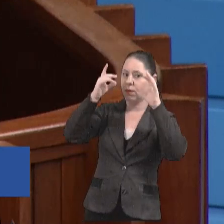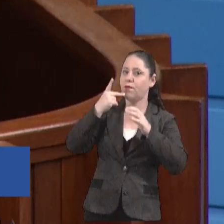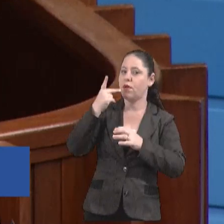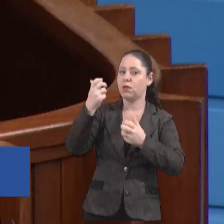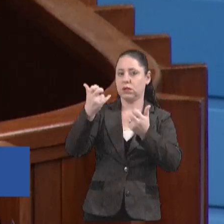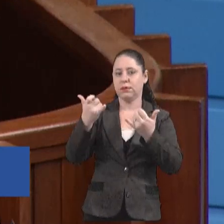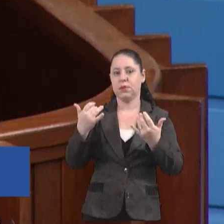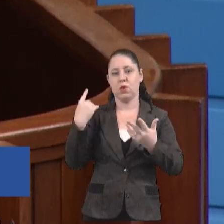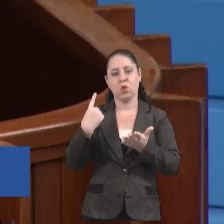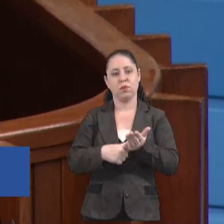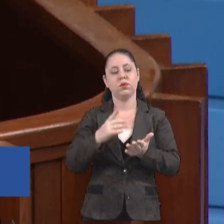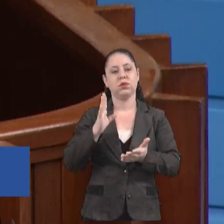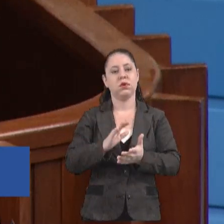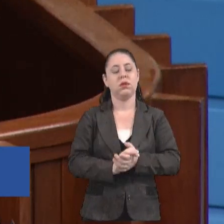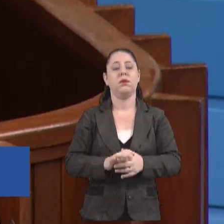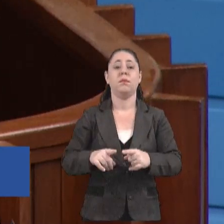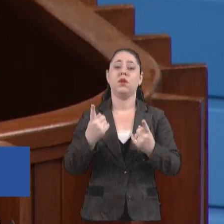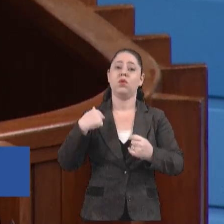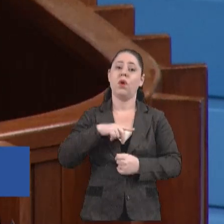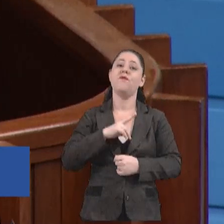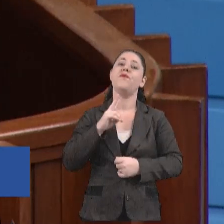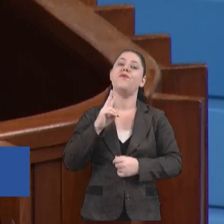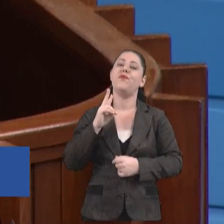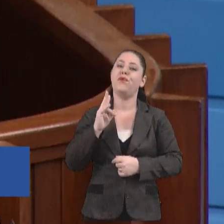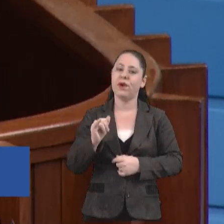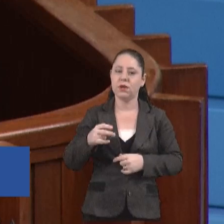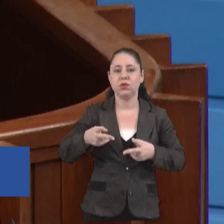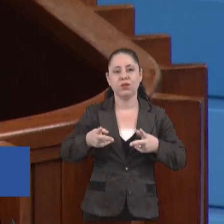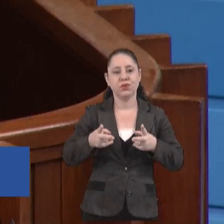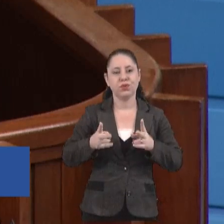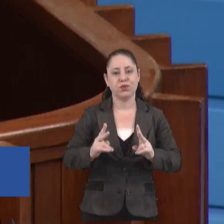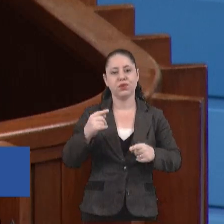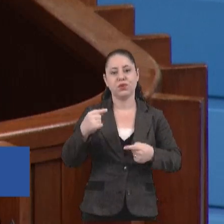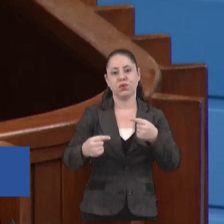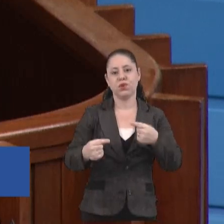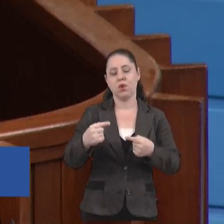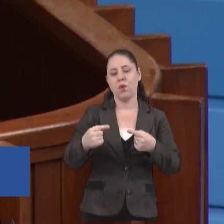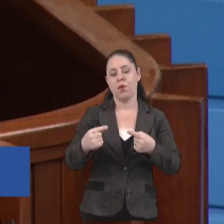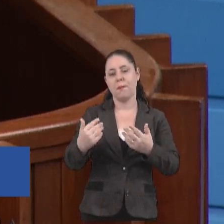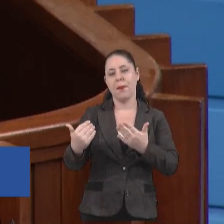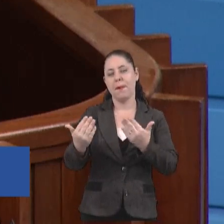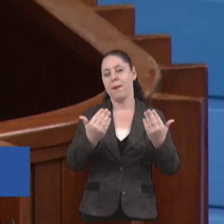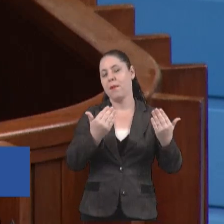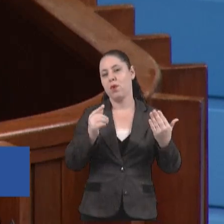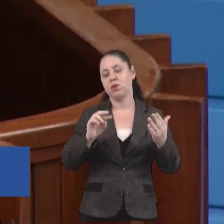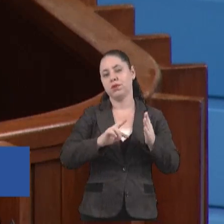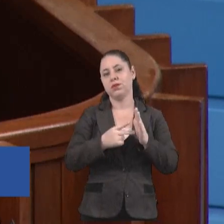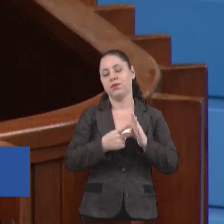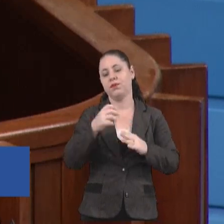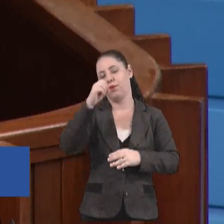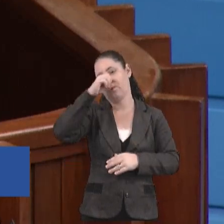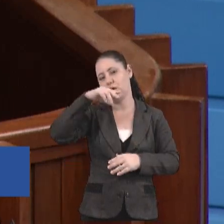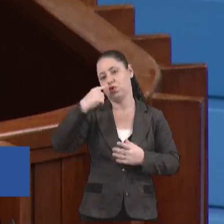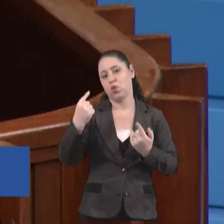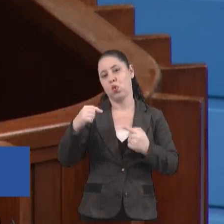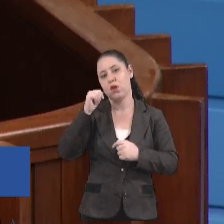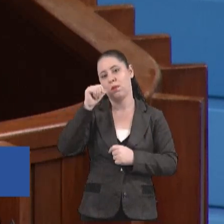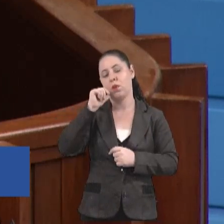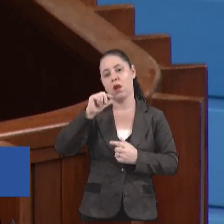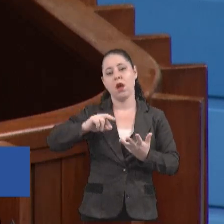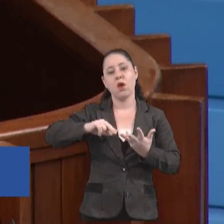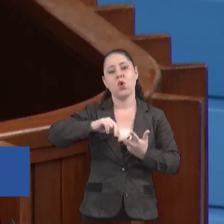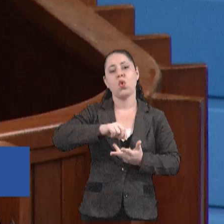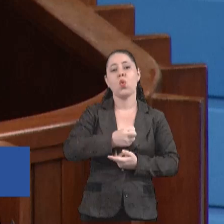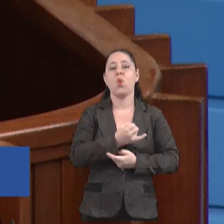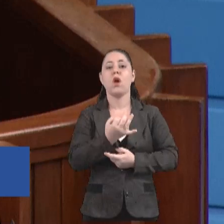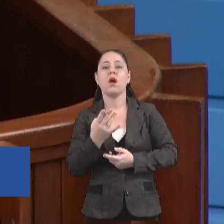Caravina, como assim combinei, mas nós vamos continuar fazendo esses debates sobre o que significa a violência contra as mulheres, as formas